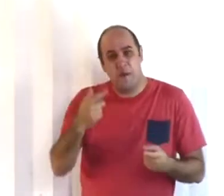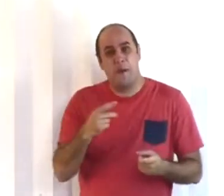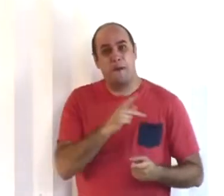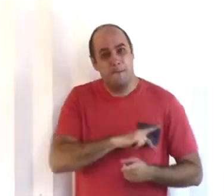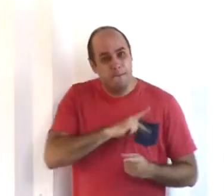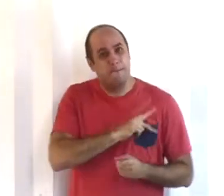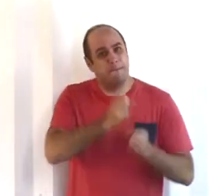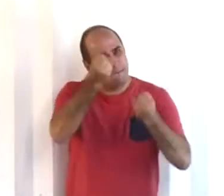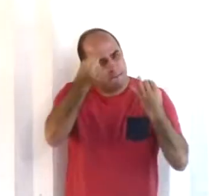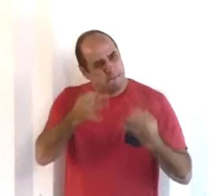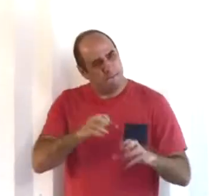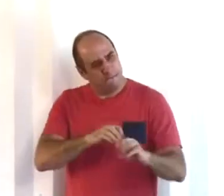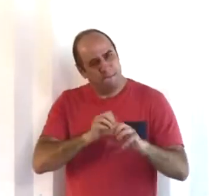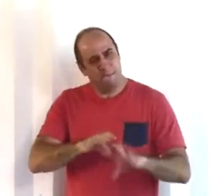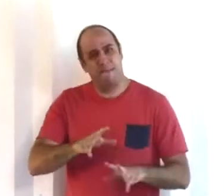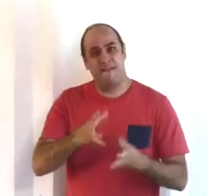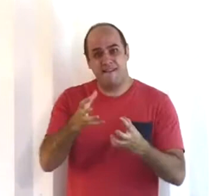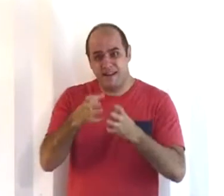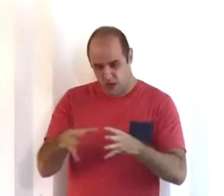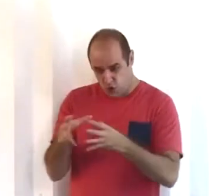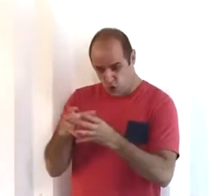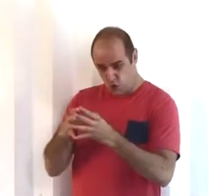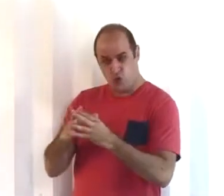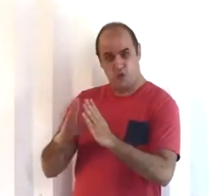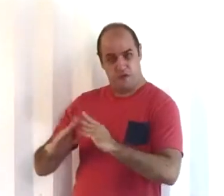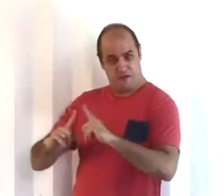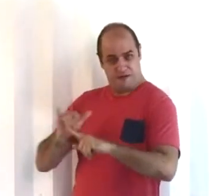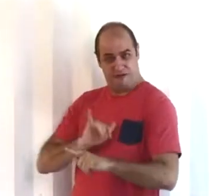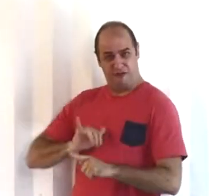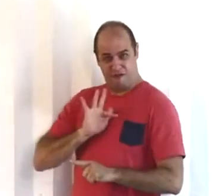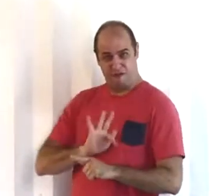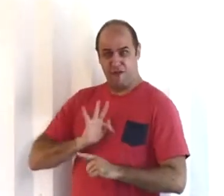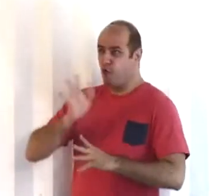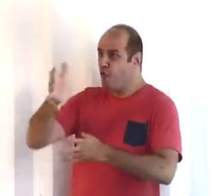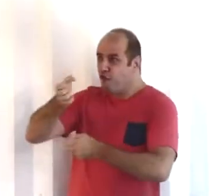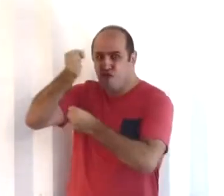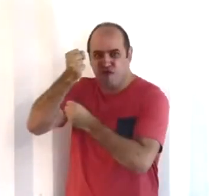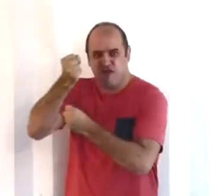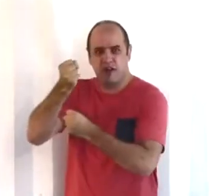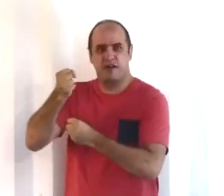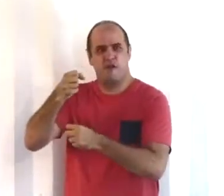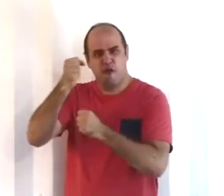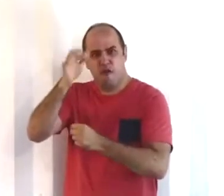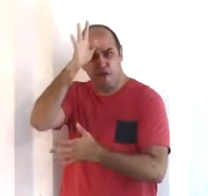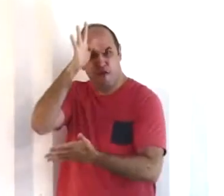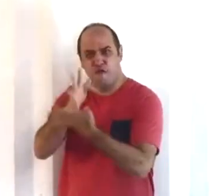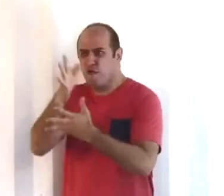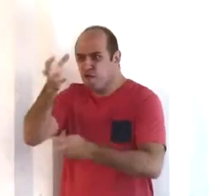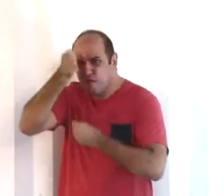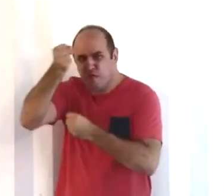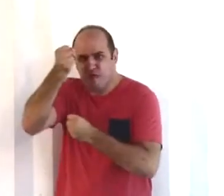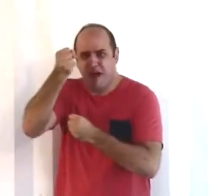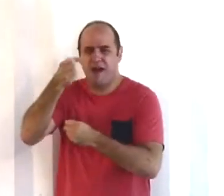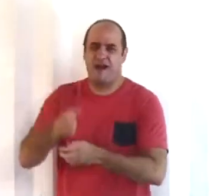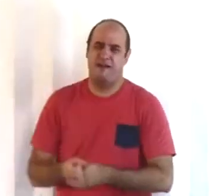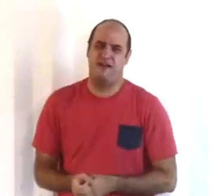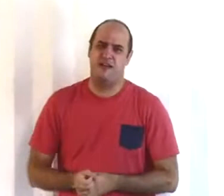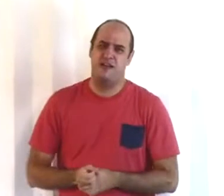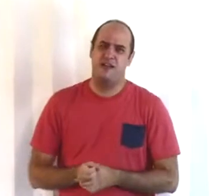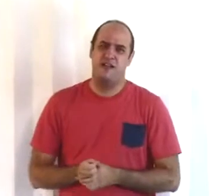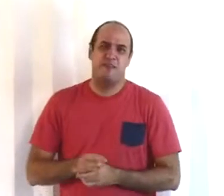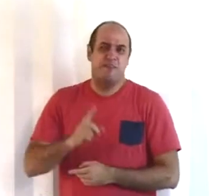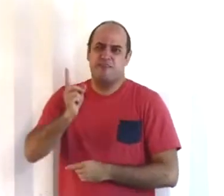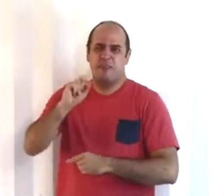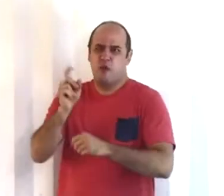filipenses tivessem. Fossem firmes no Senhor, fossem firmes na sua fé. E que não caminhassem